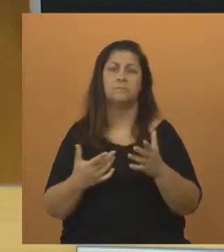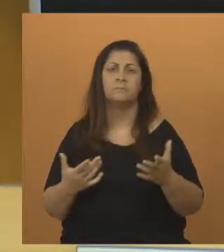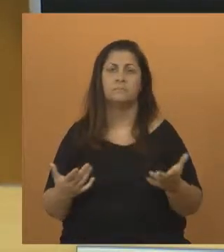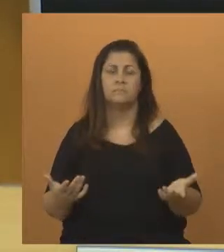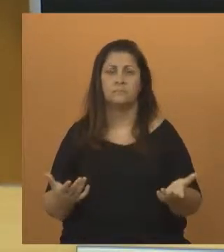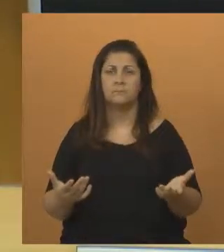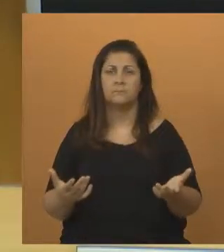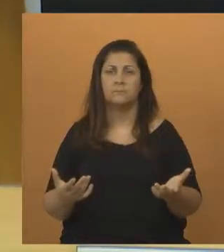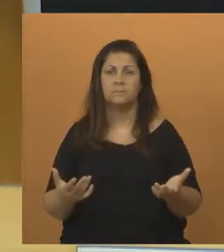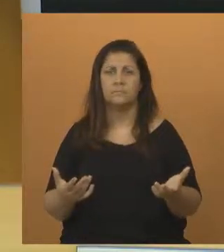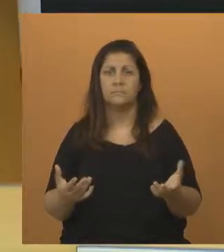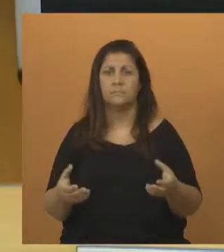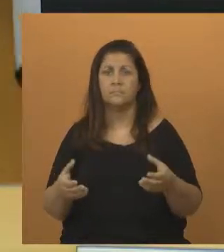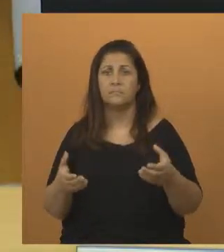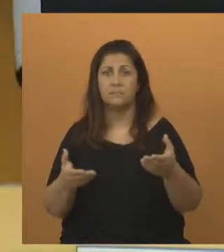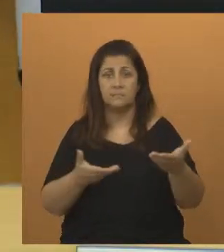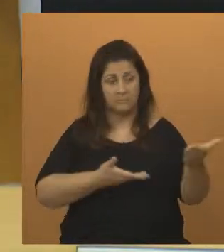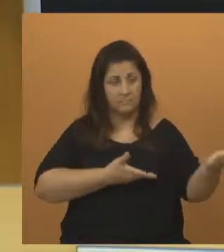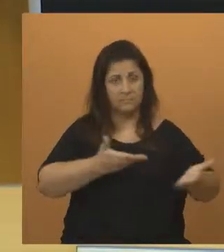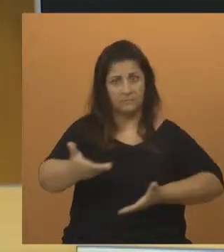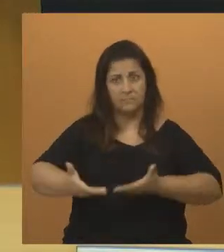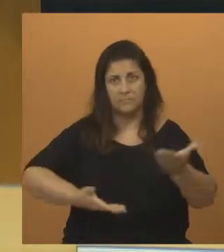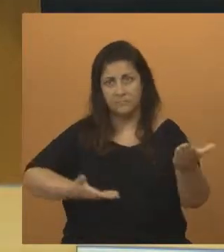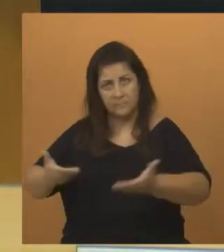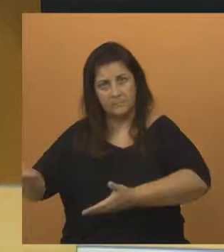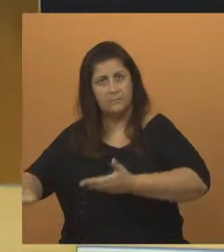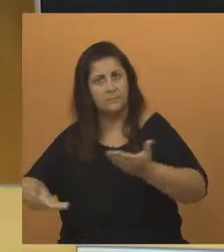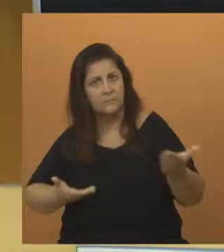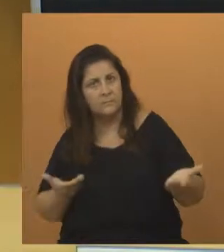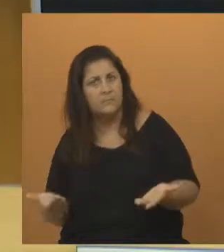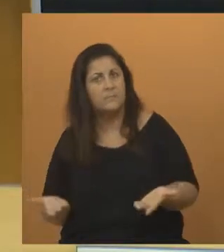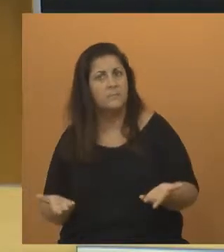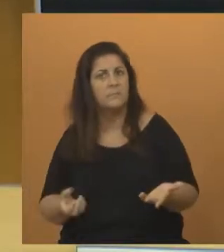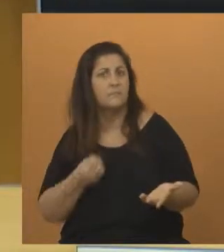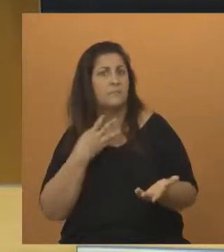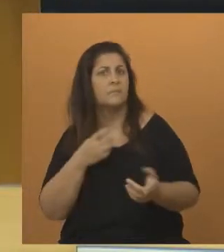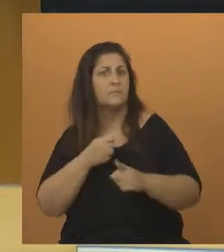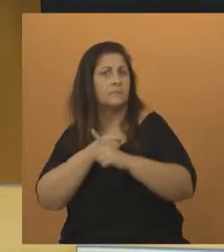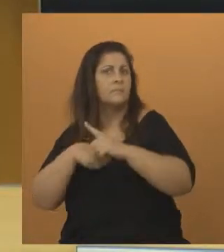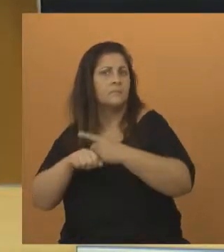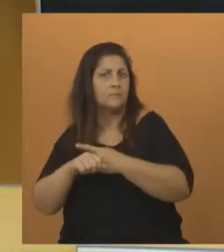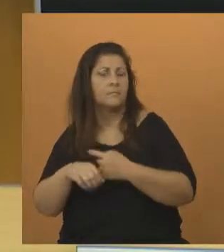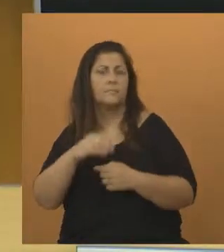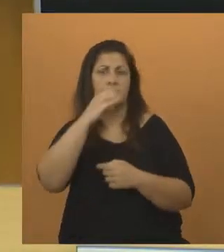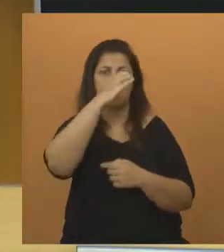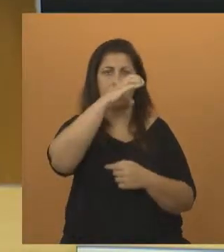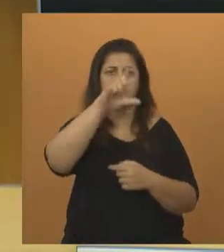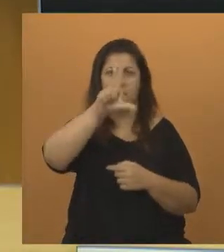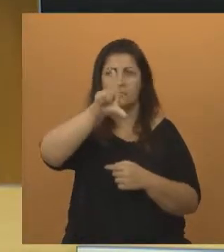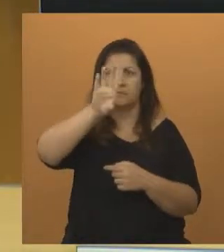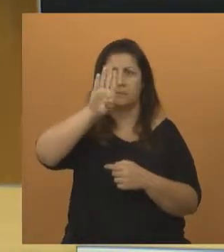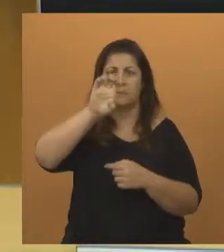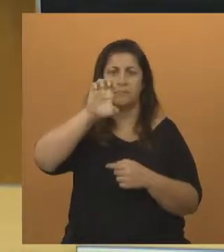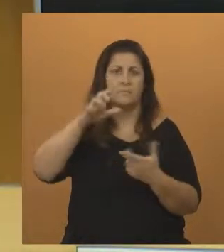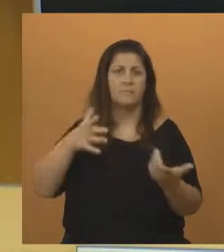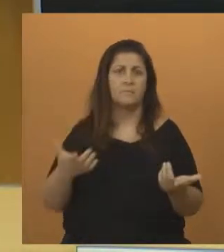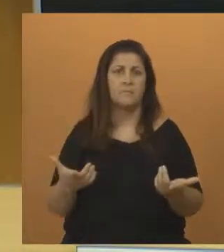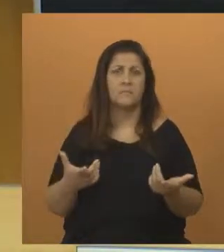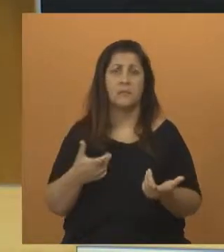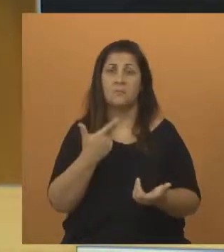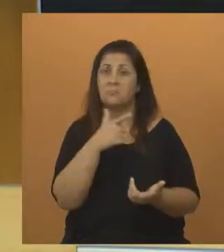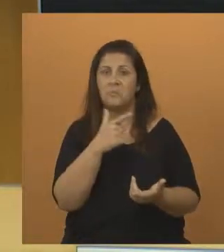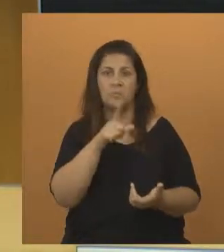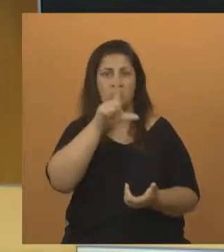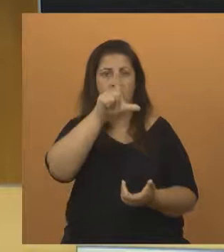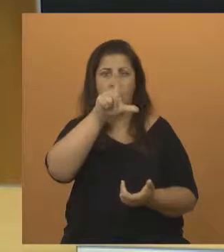iniciativas de parceria na função social do clube, que vocês não têm fins